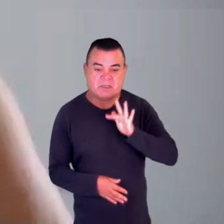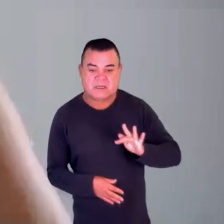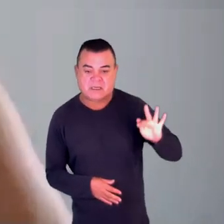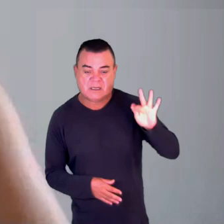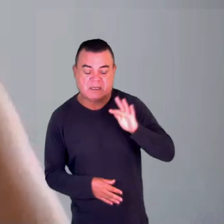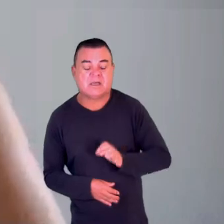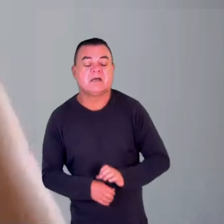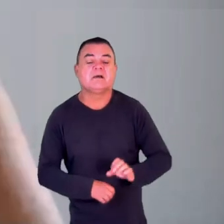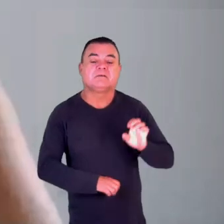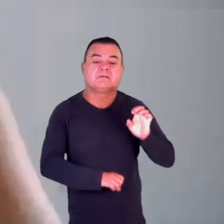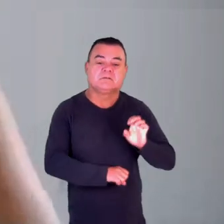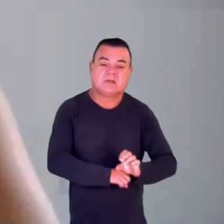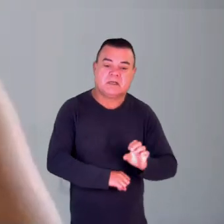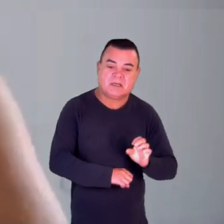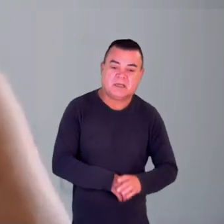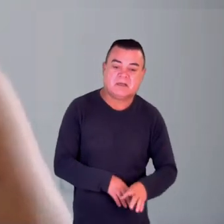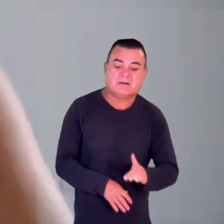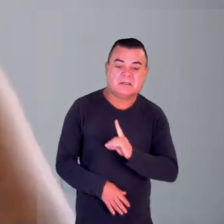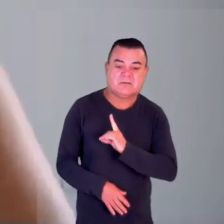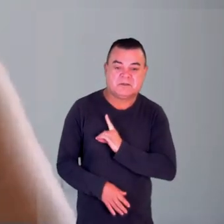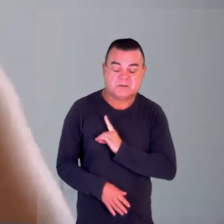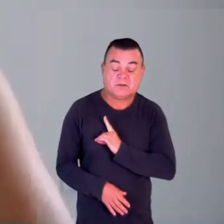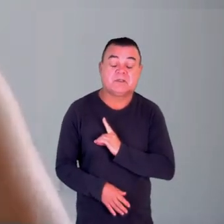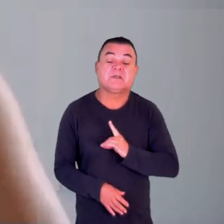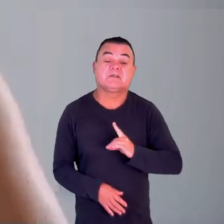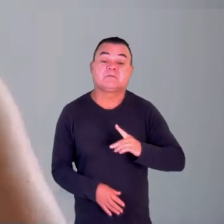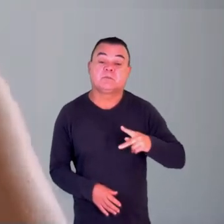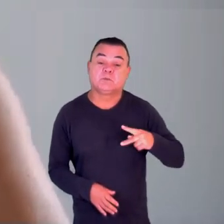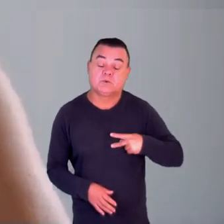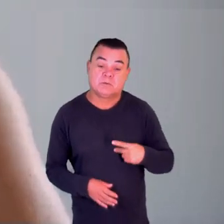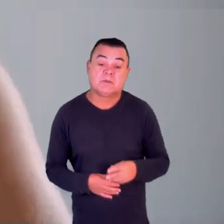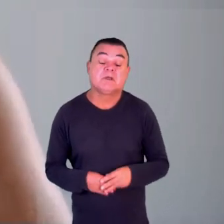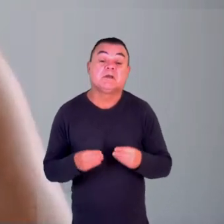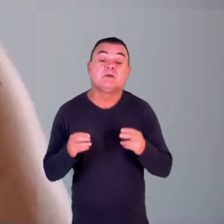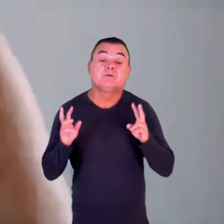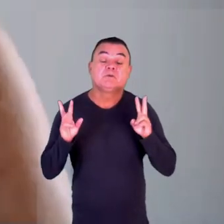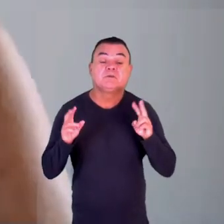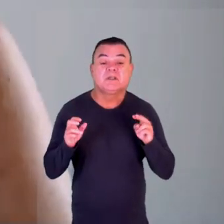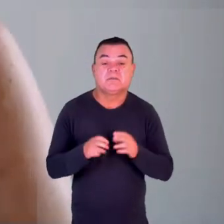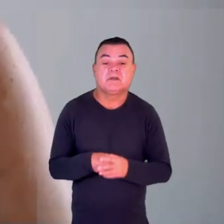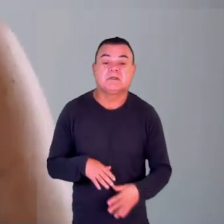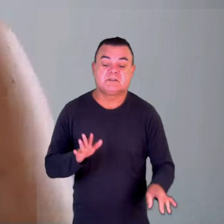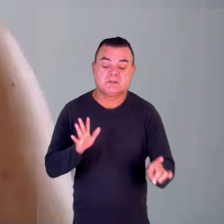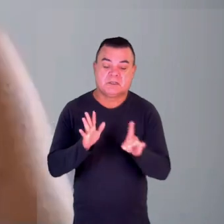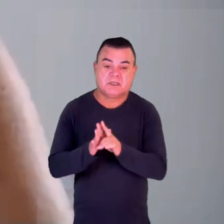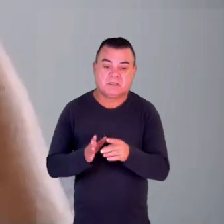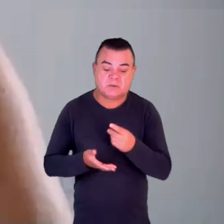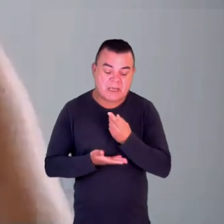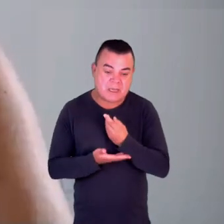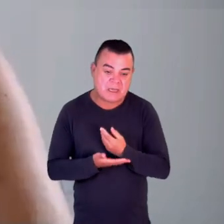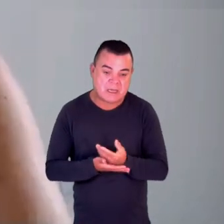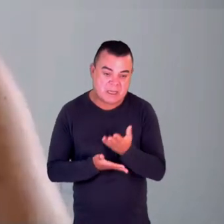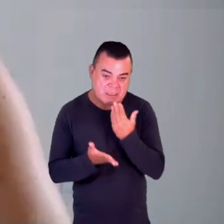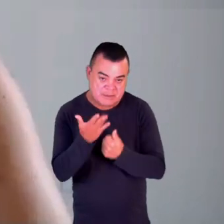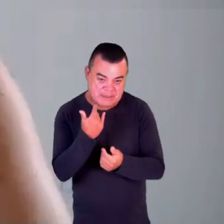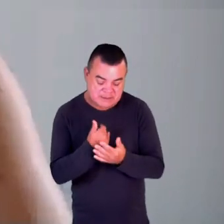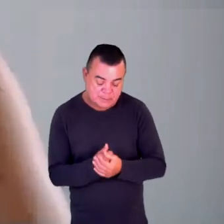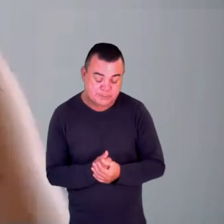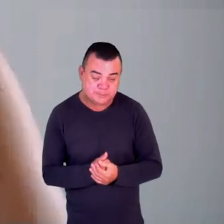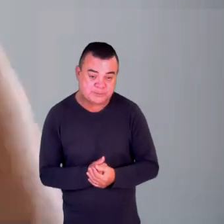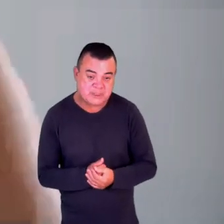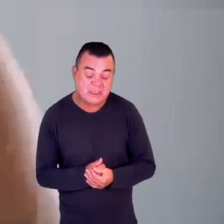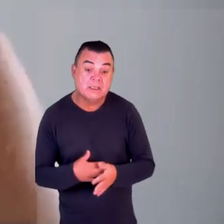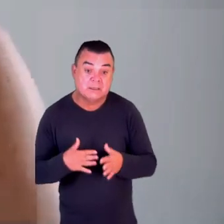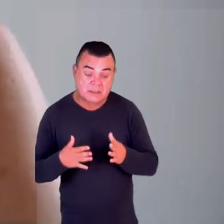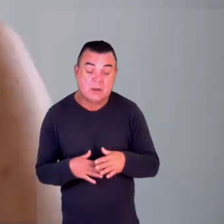defensorias públicas também na defesa do direito humano e alimentação Então entendo que há um papel aí muito importante a ser